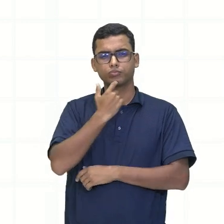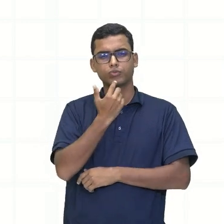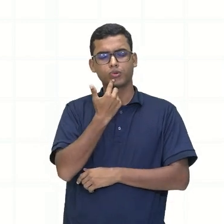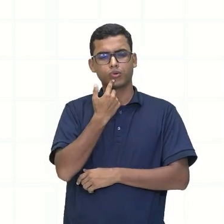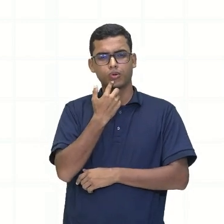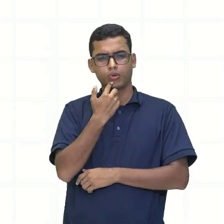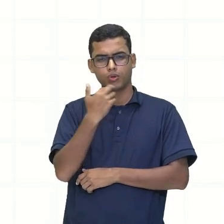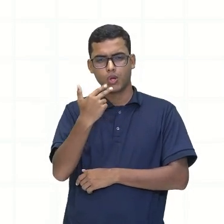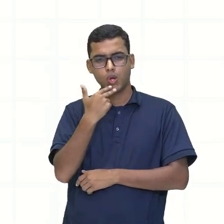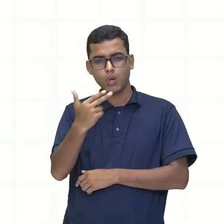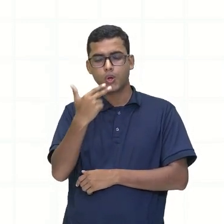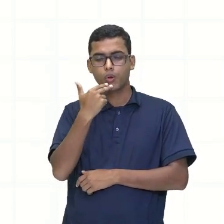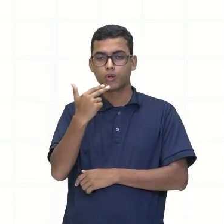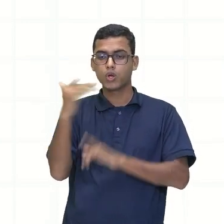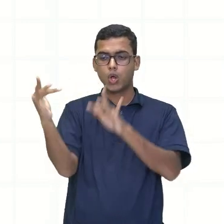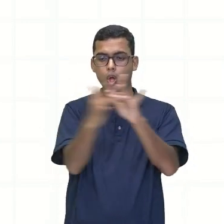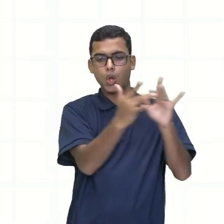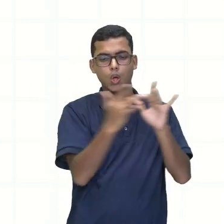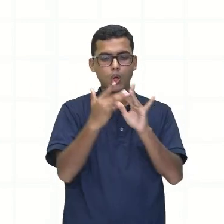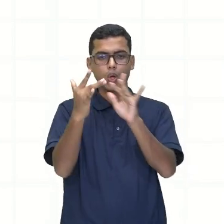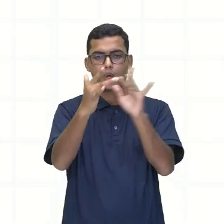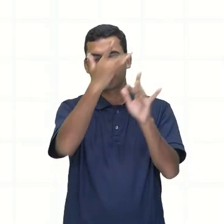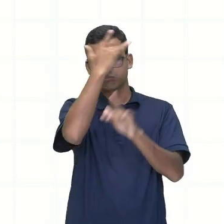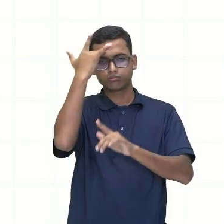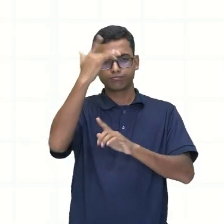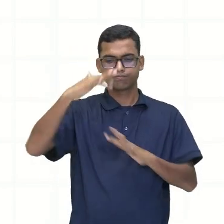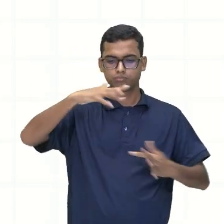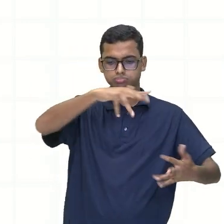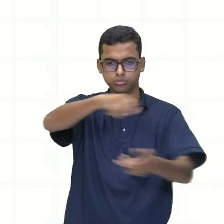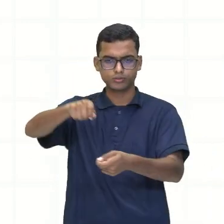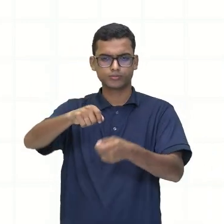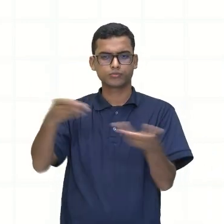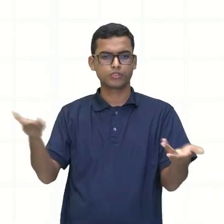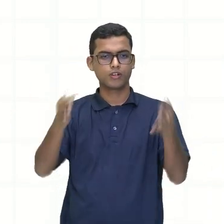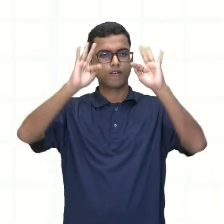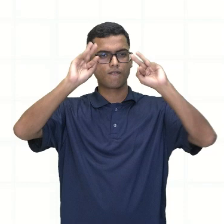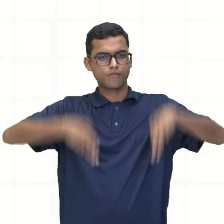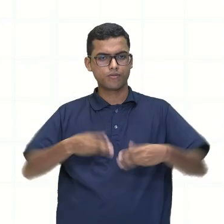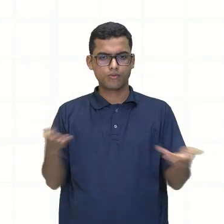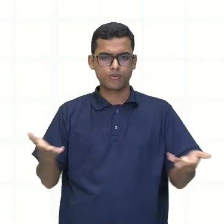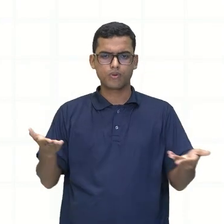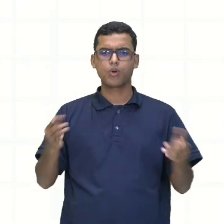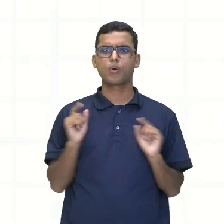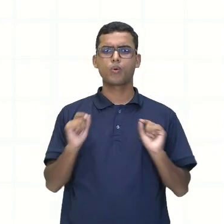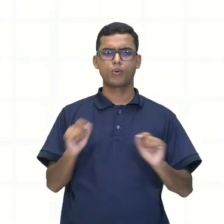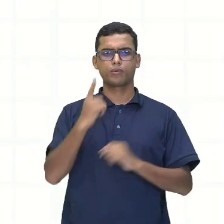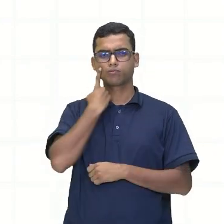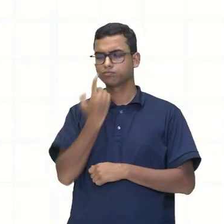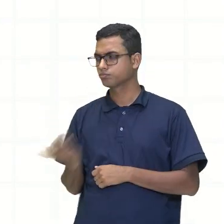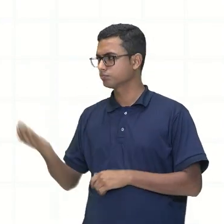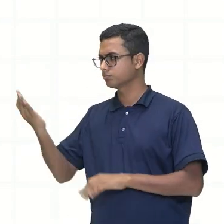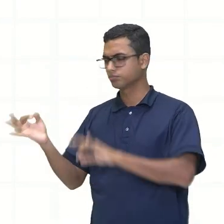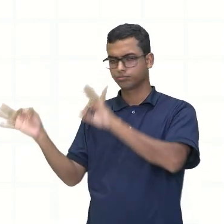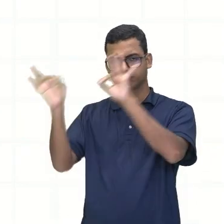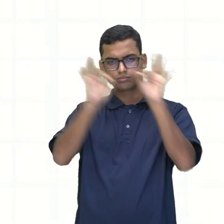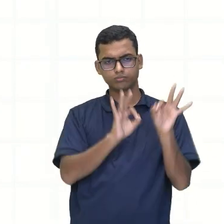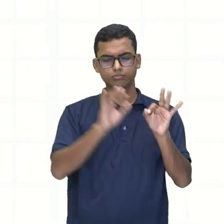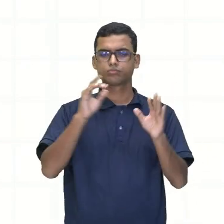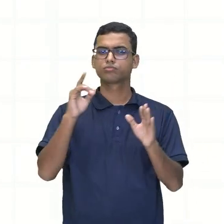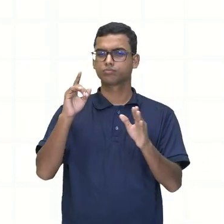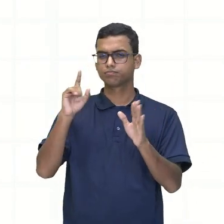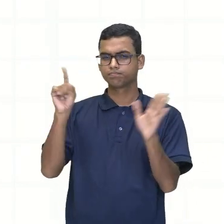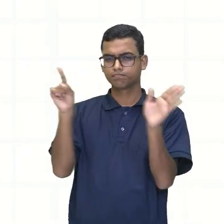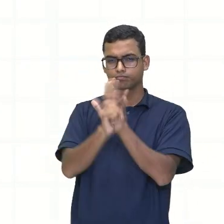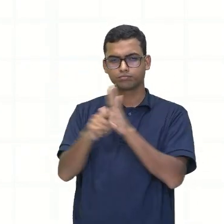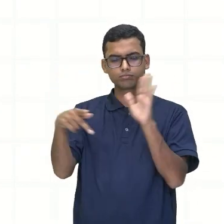conecta pessoas do mundo inteiro. E para finalizar, vamos ver aqui uma questão que